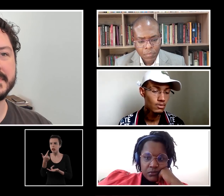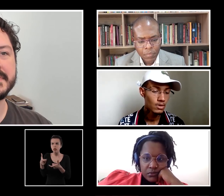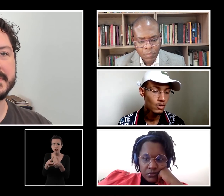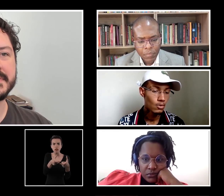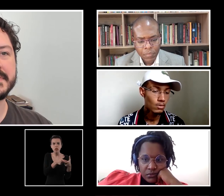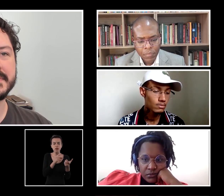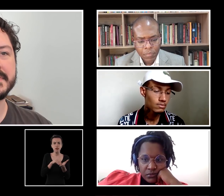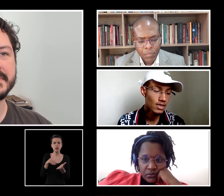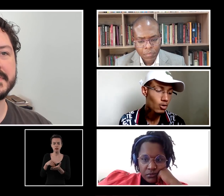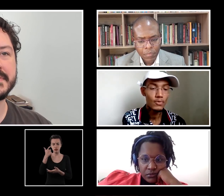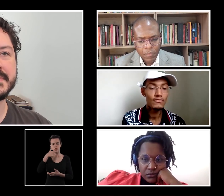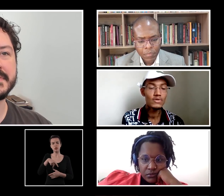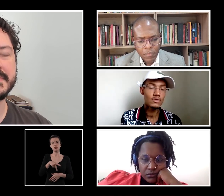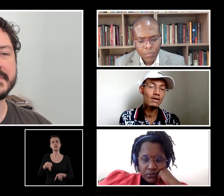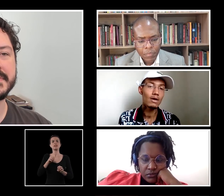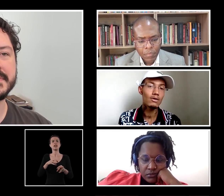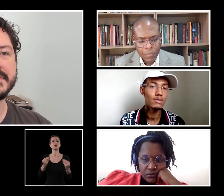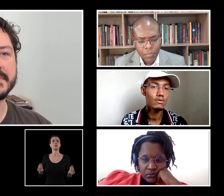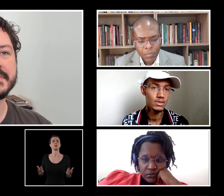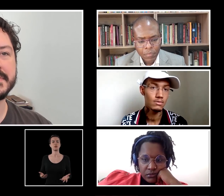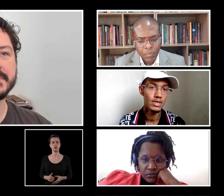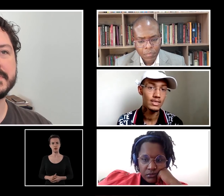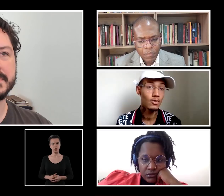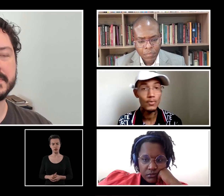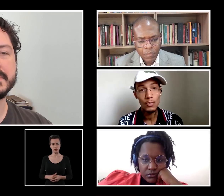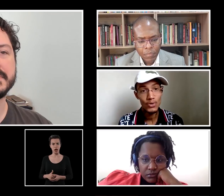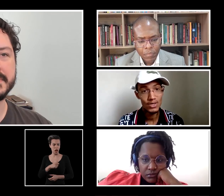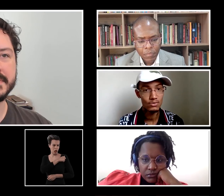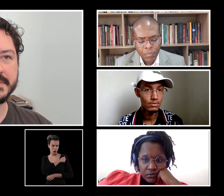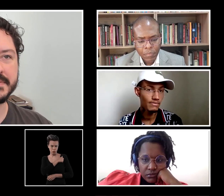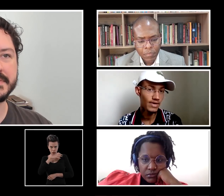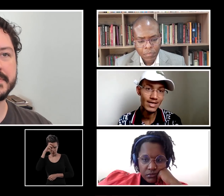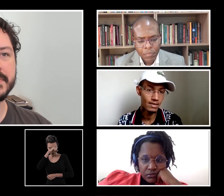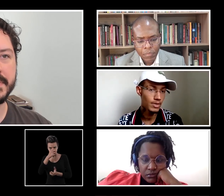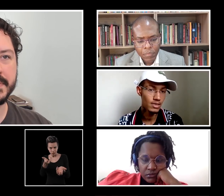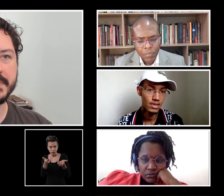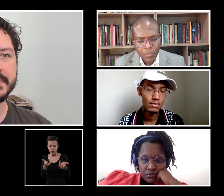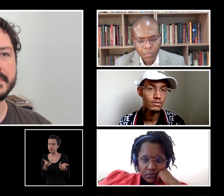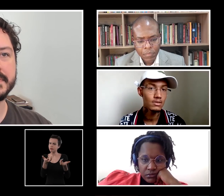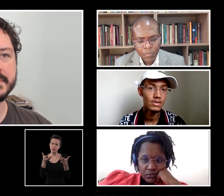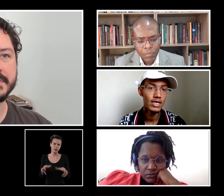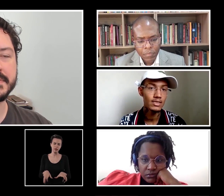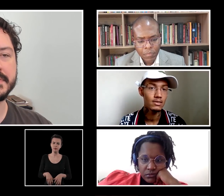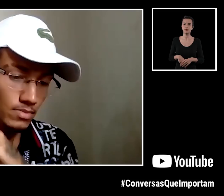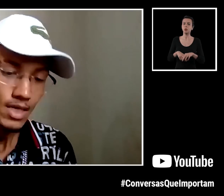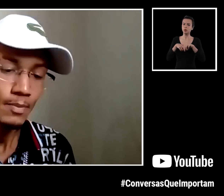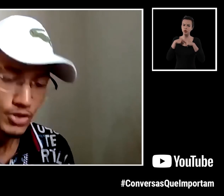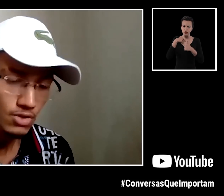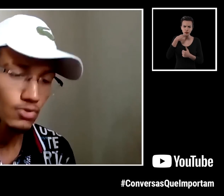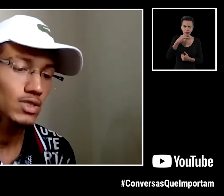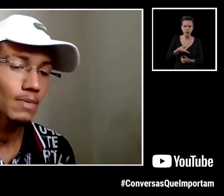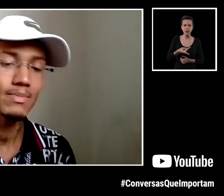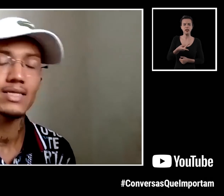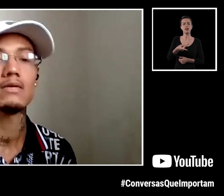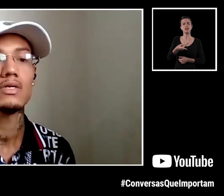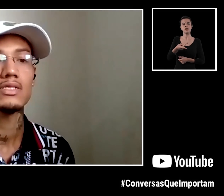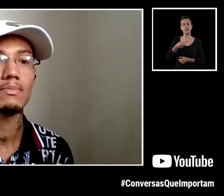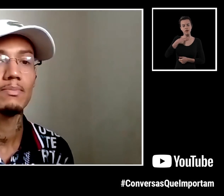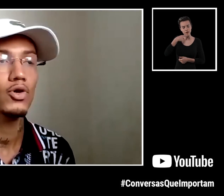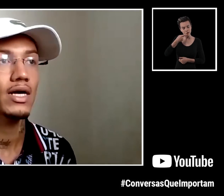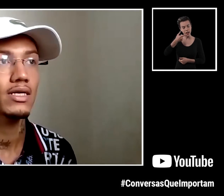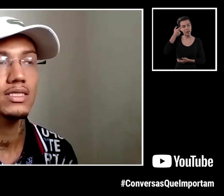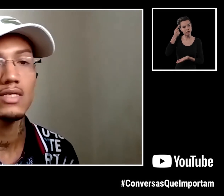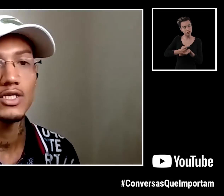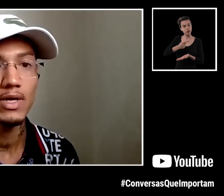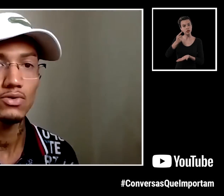sabe? Então, não tem nem como o professor dar aula numa condição dessa, e o próprio aluno não vai querer aprender numa condição dessa. Por isso que eu tô sempre batendo